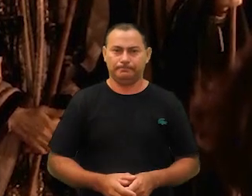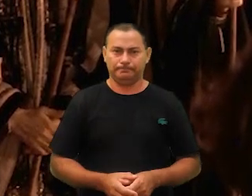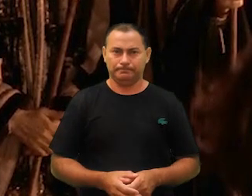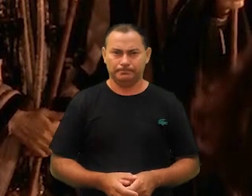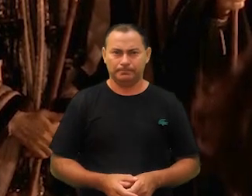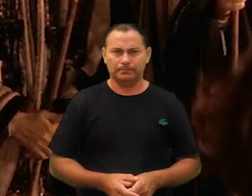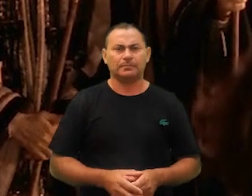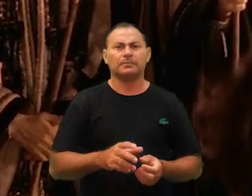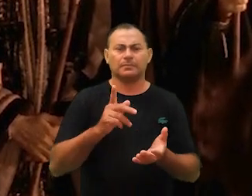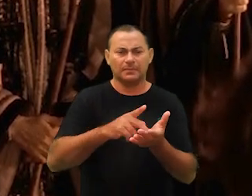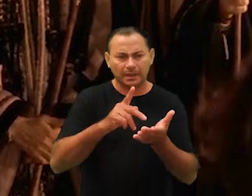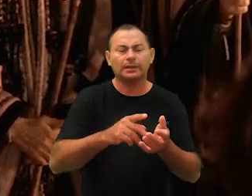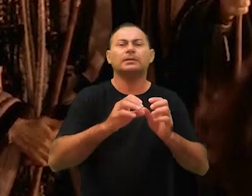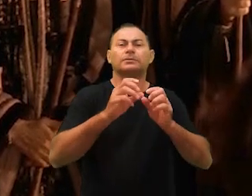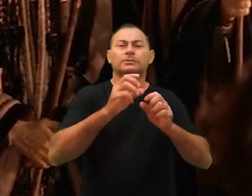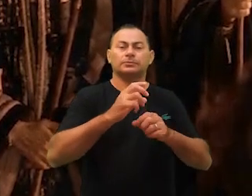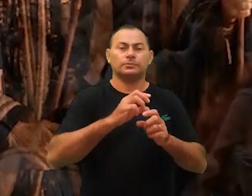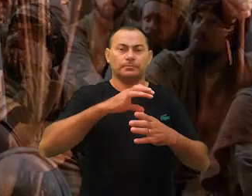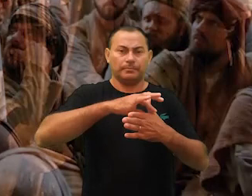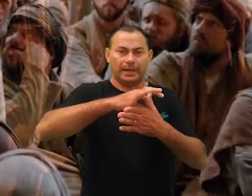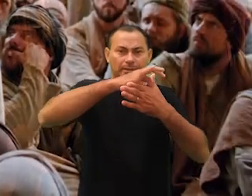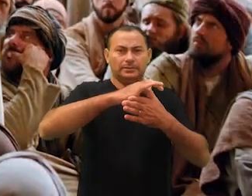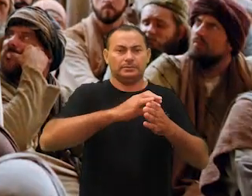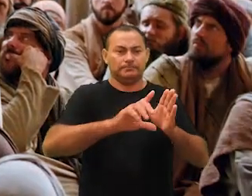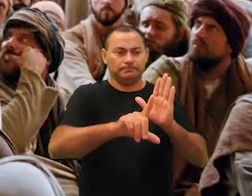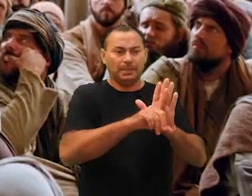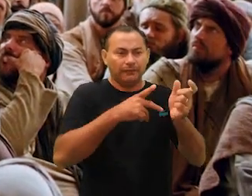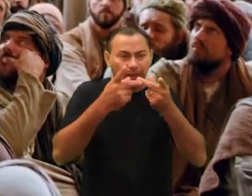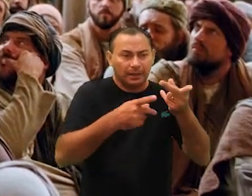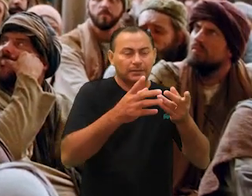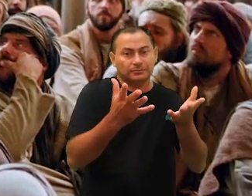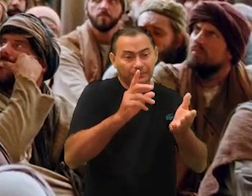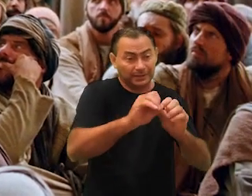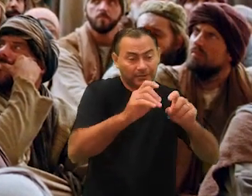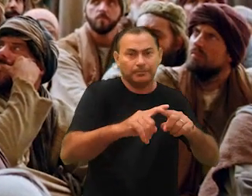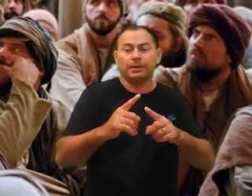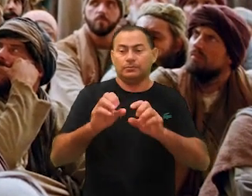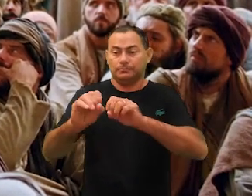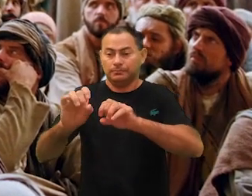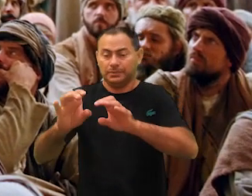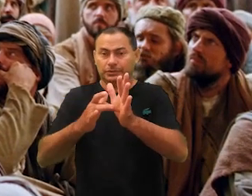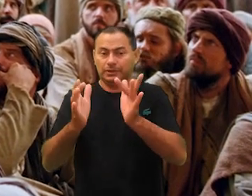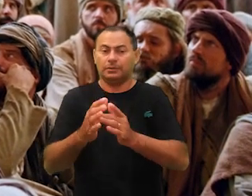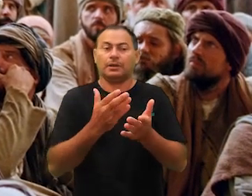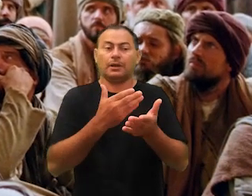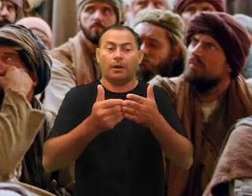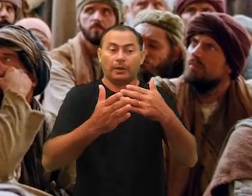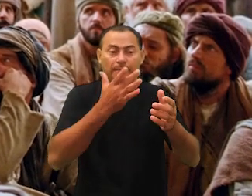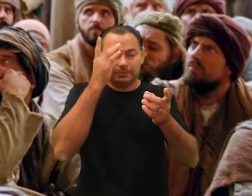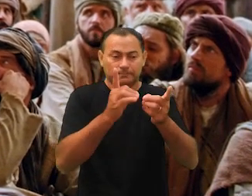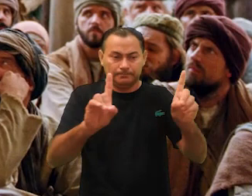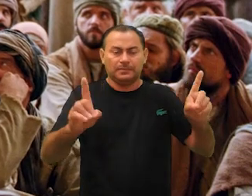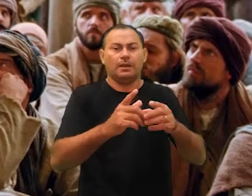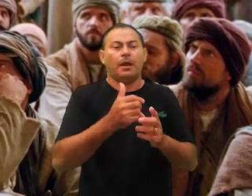isso. Era isso mesmo que eles estavam ensinando, mas o ensino de Jesus era outro. Qualquer um que se divorcia de sua